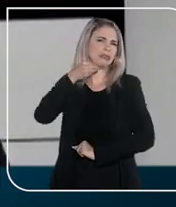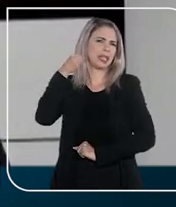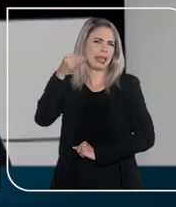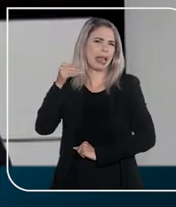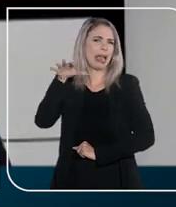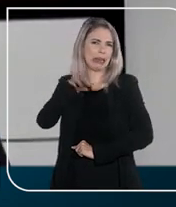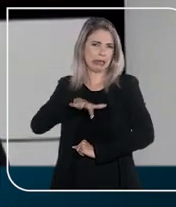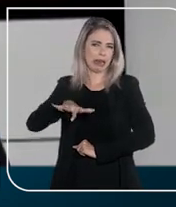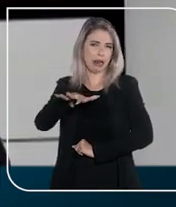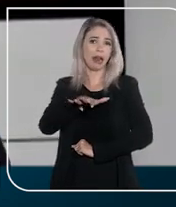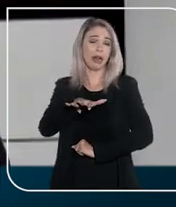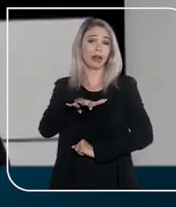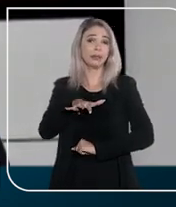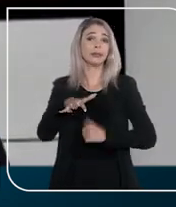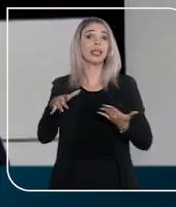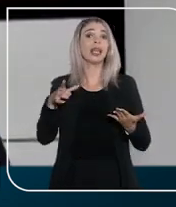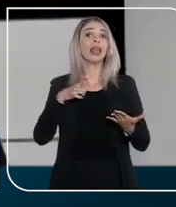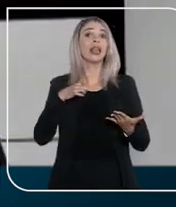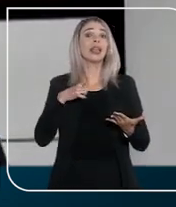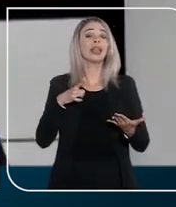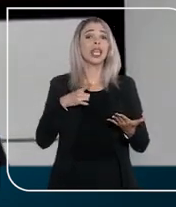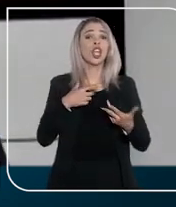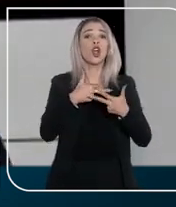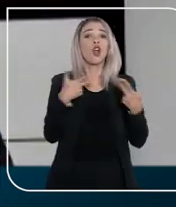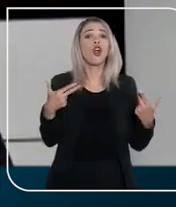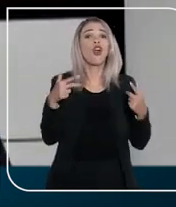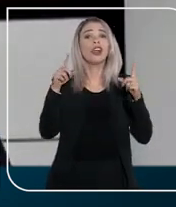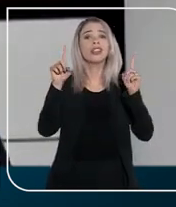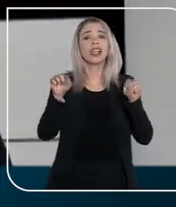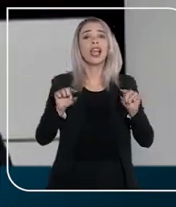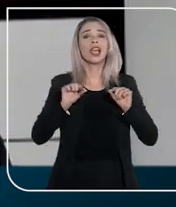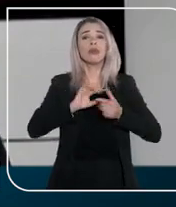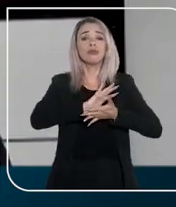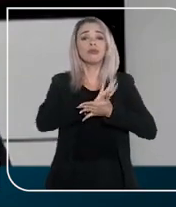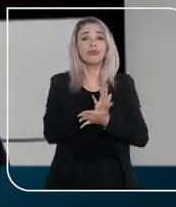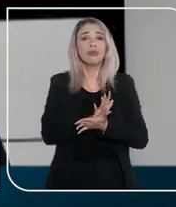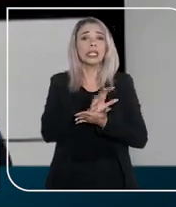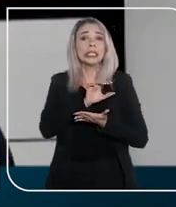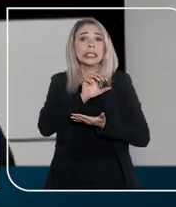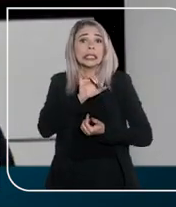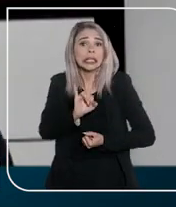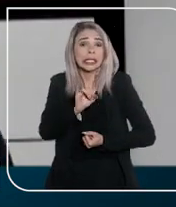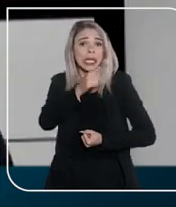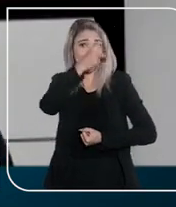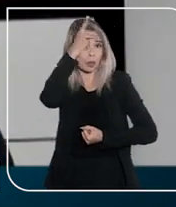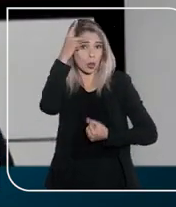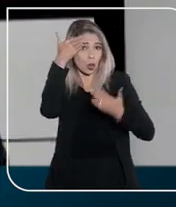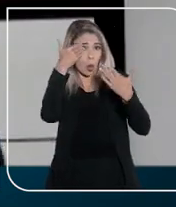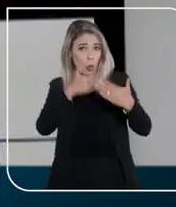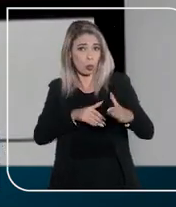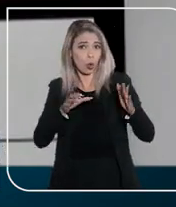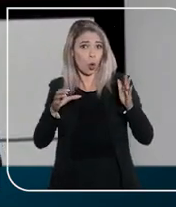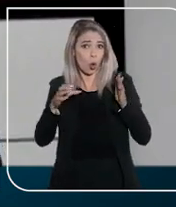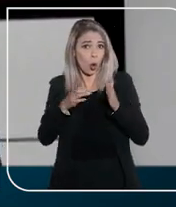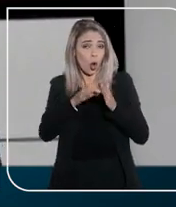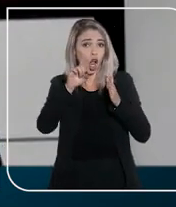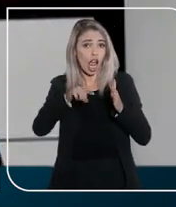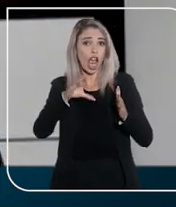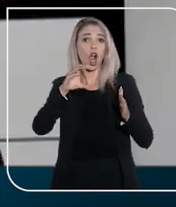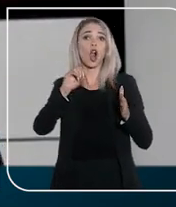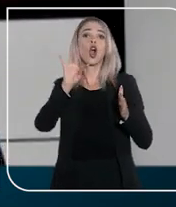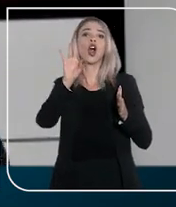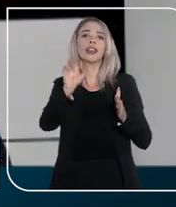área, nós temos um fator de discriminação quando este indivíduo faz um concurso público que é considerado